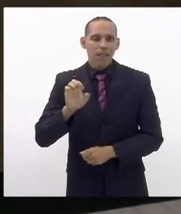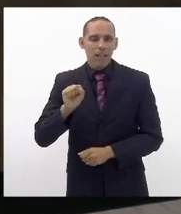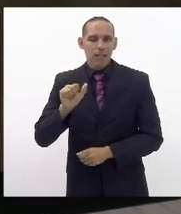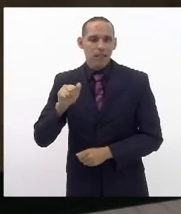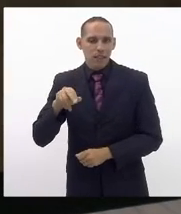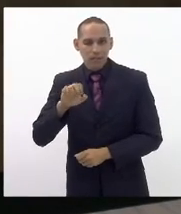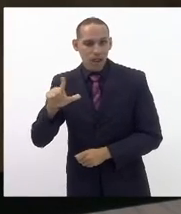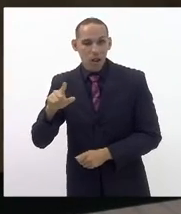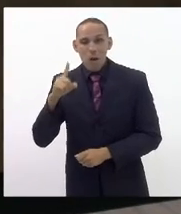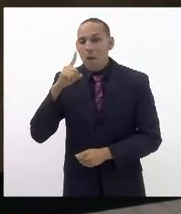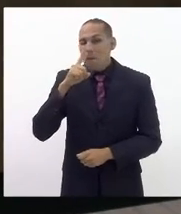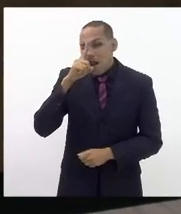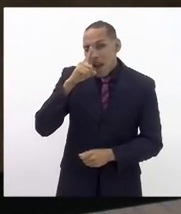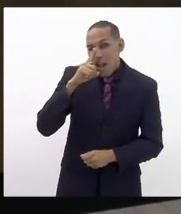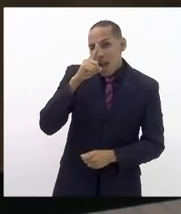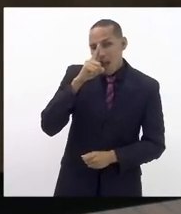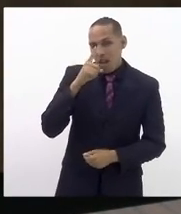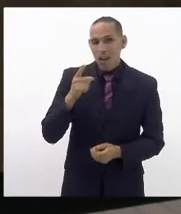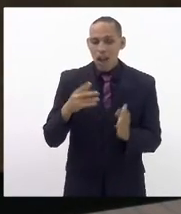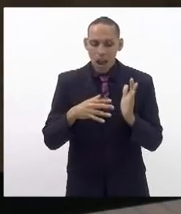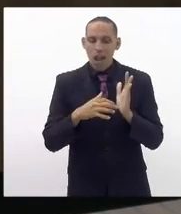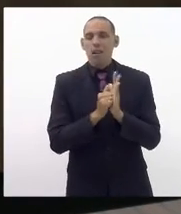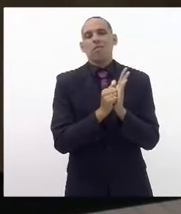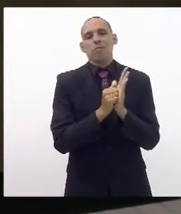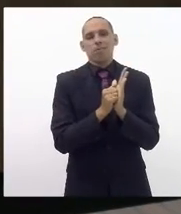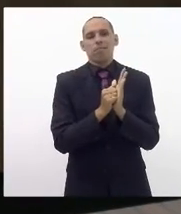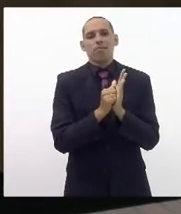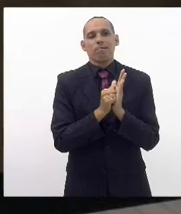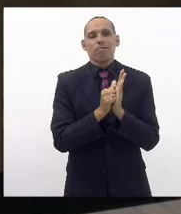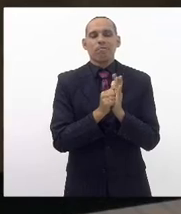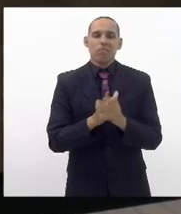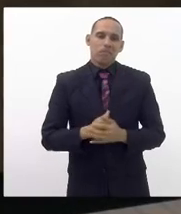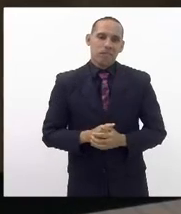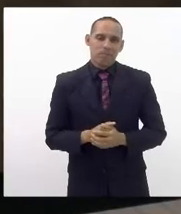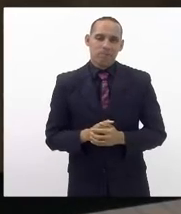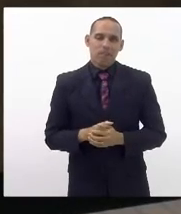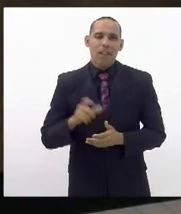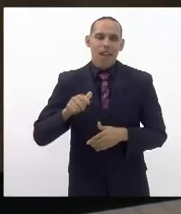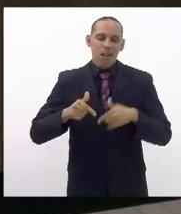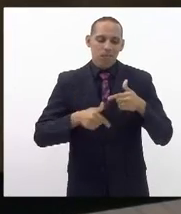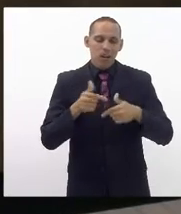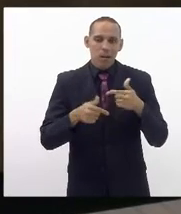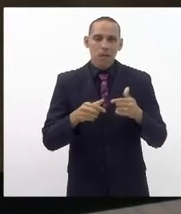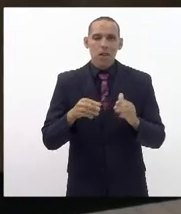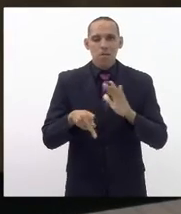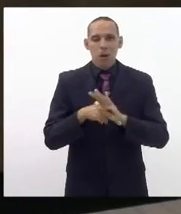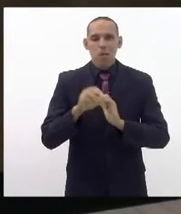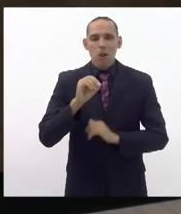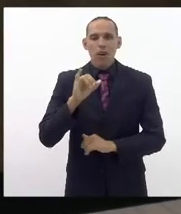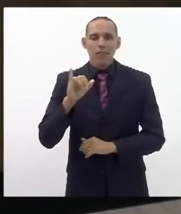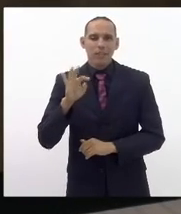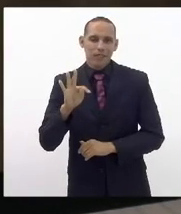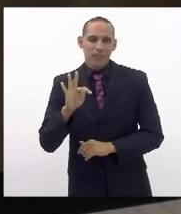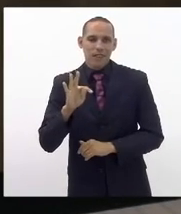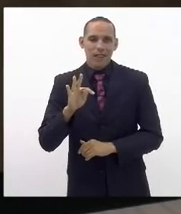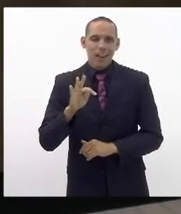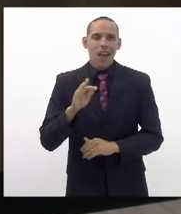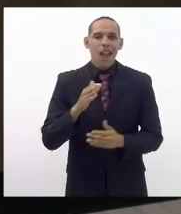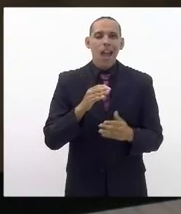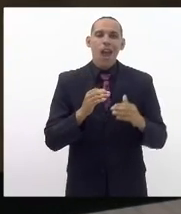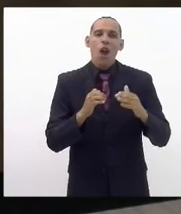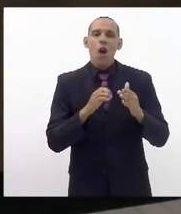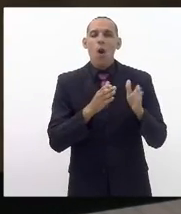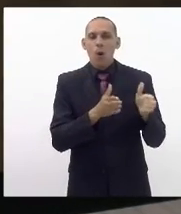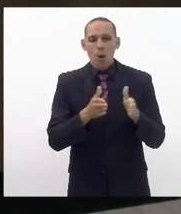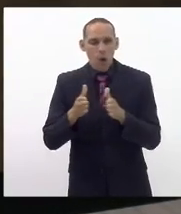perigosos dentre aqueles registrados como ofícios pela OIT. Então, quero me solidarizar e chamar a